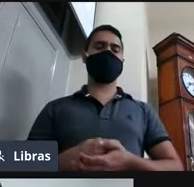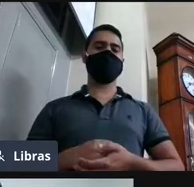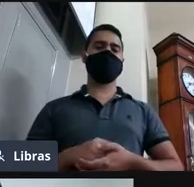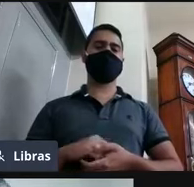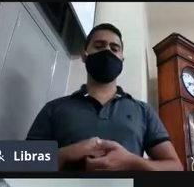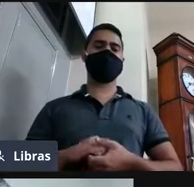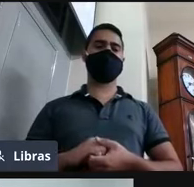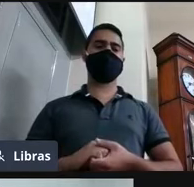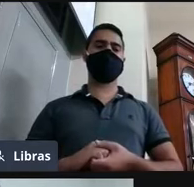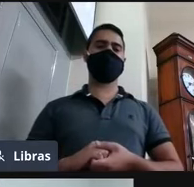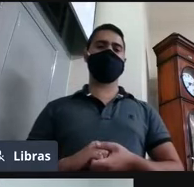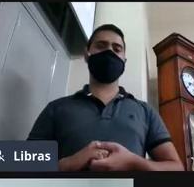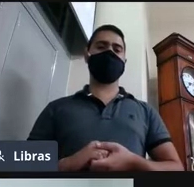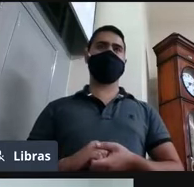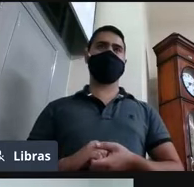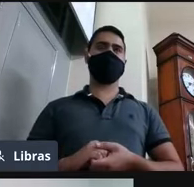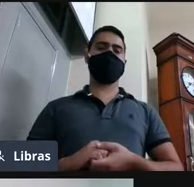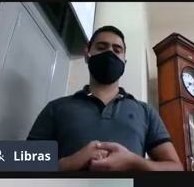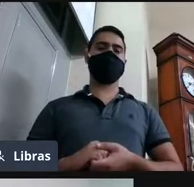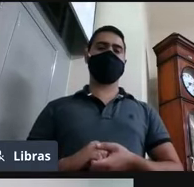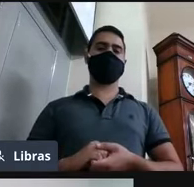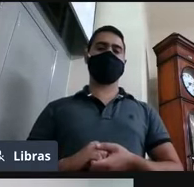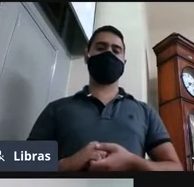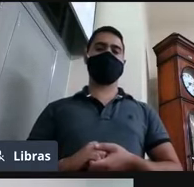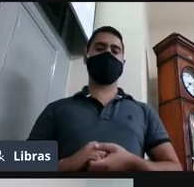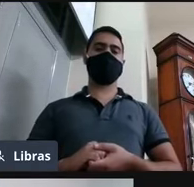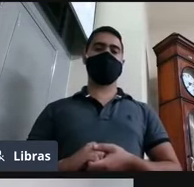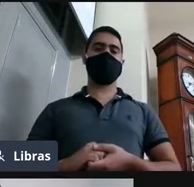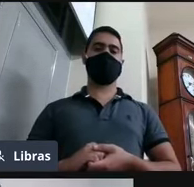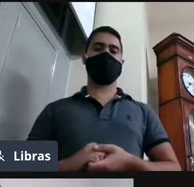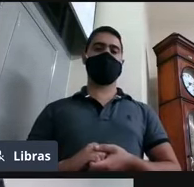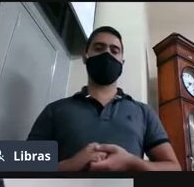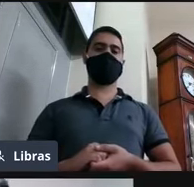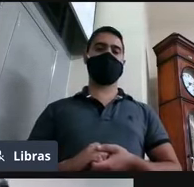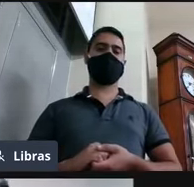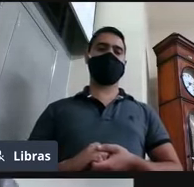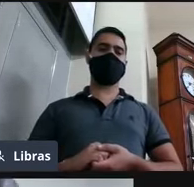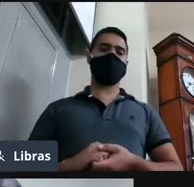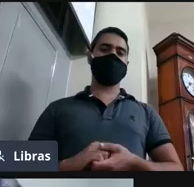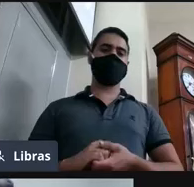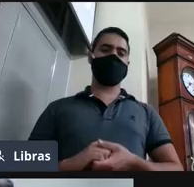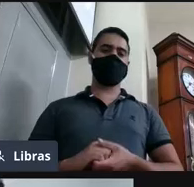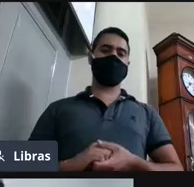Então, o parecer técnico reza essas determinações, e que também